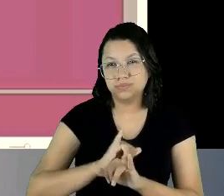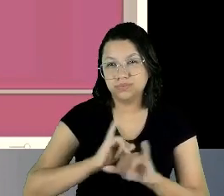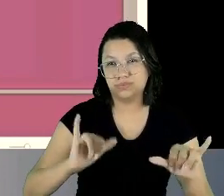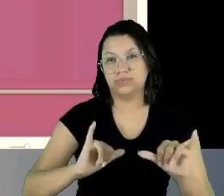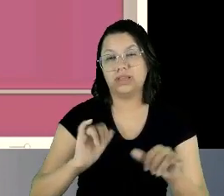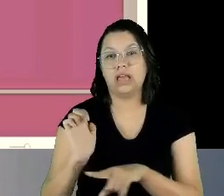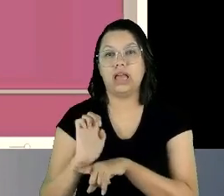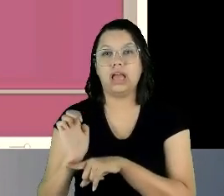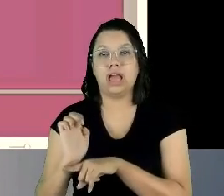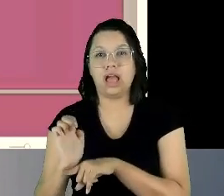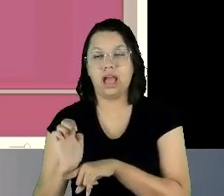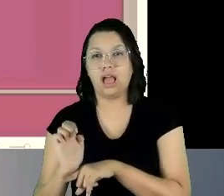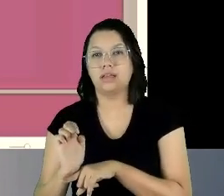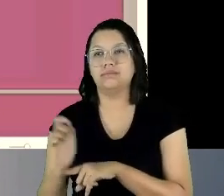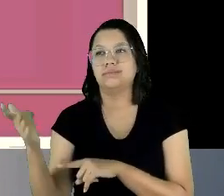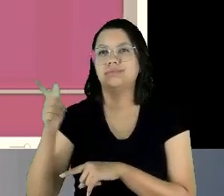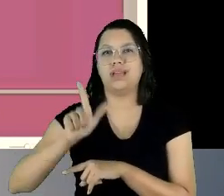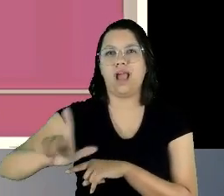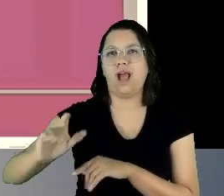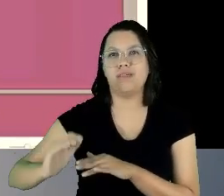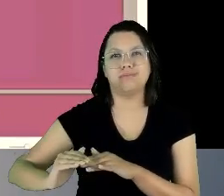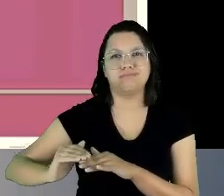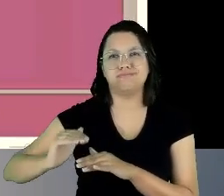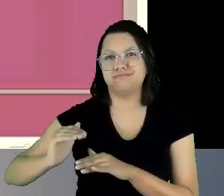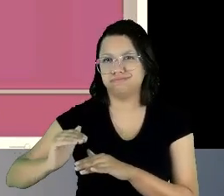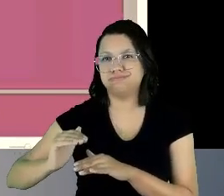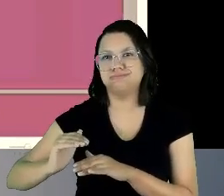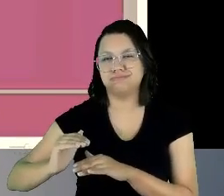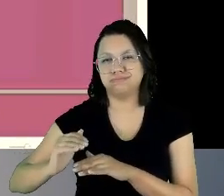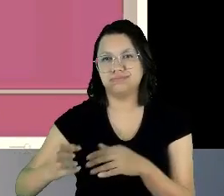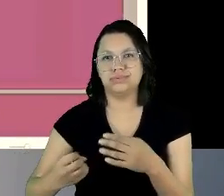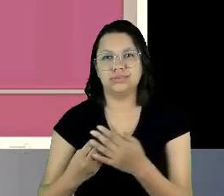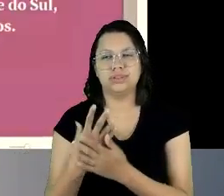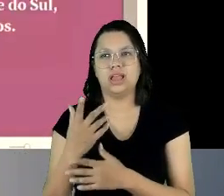estados que ainda estão em outro nível de implementação,